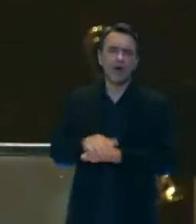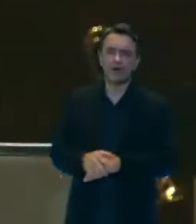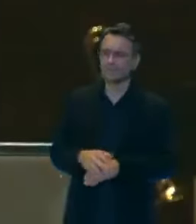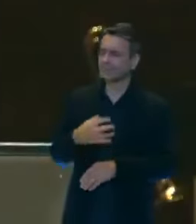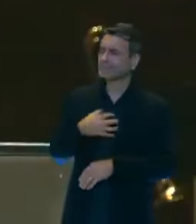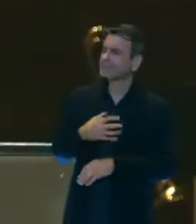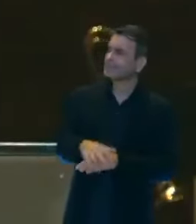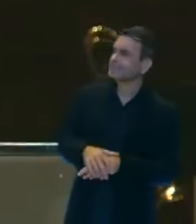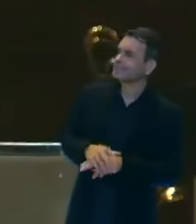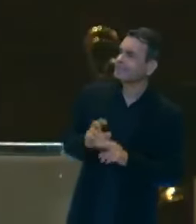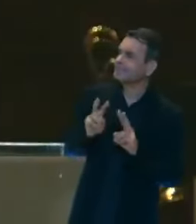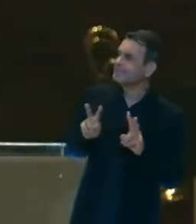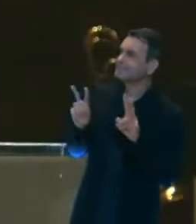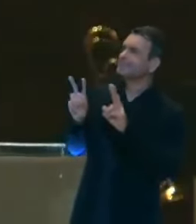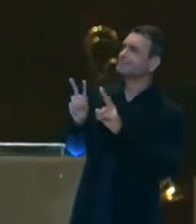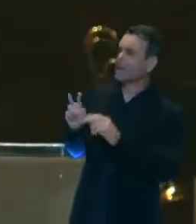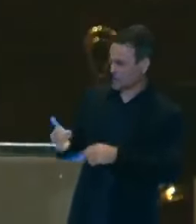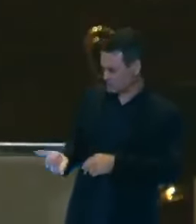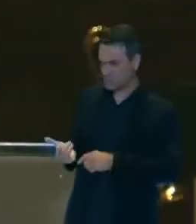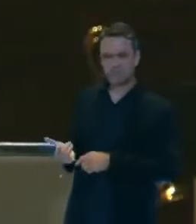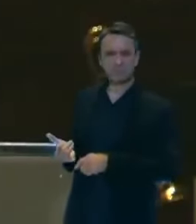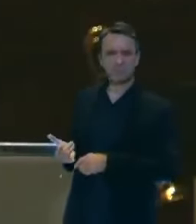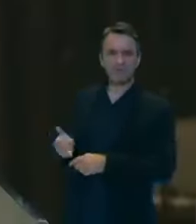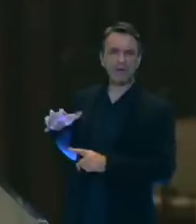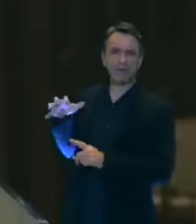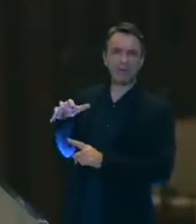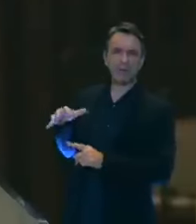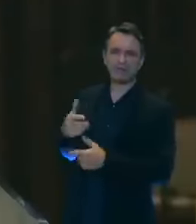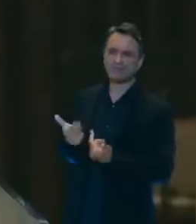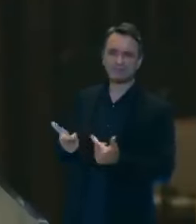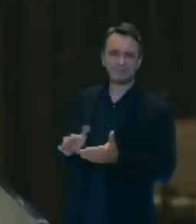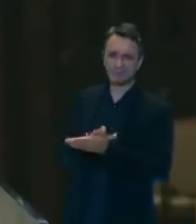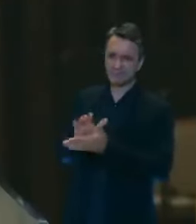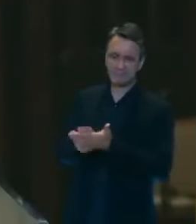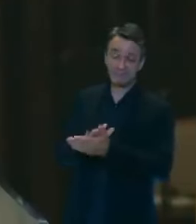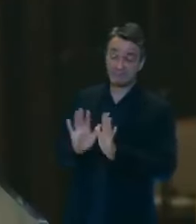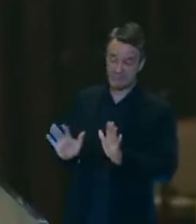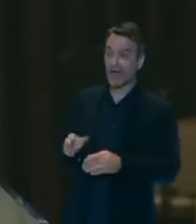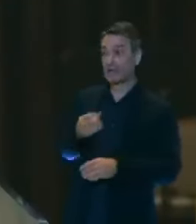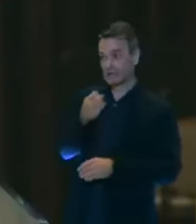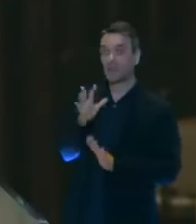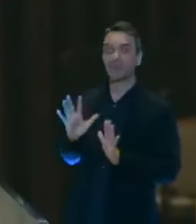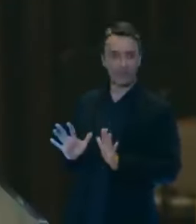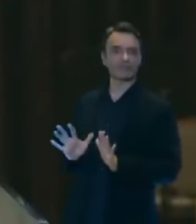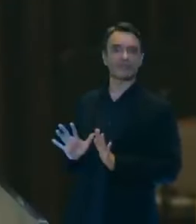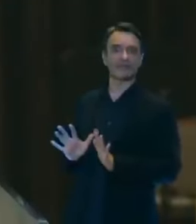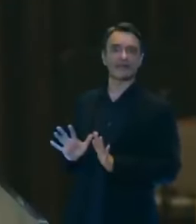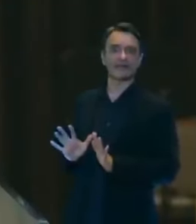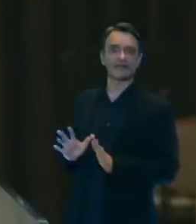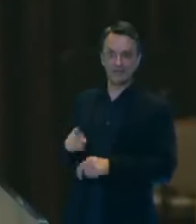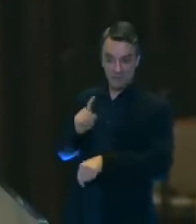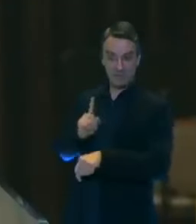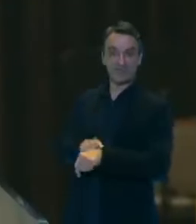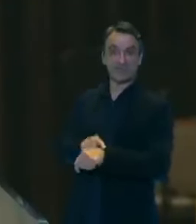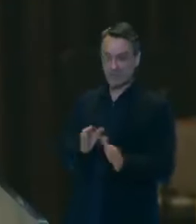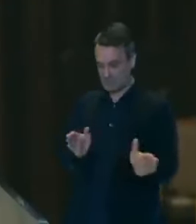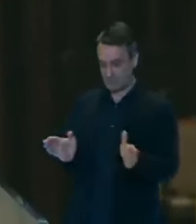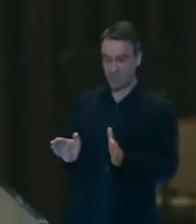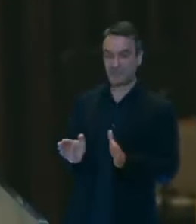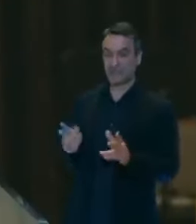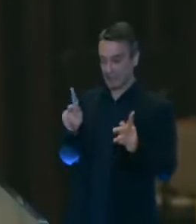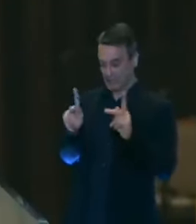que o celular também não pegava, o que era uma bênção. Às vezes é bom quando a gente quer ter um tempo de